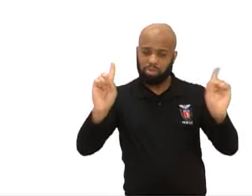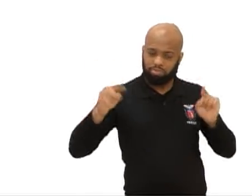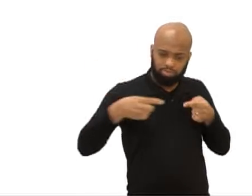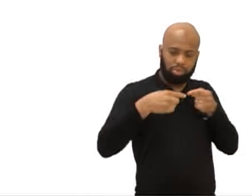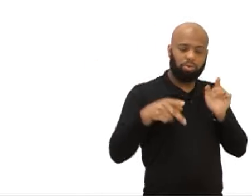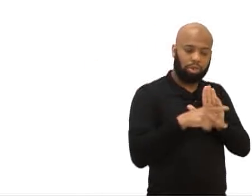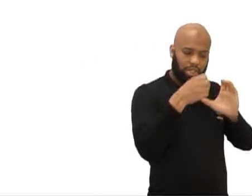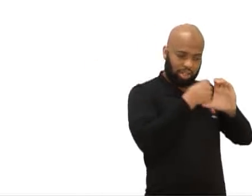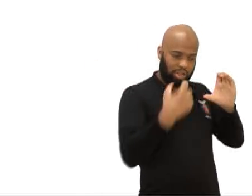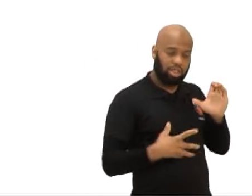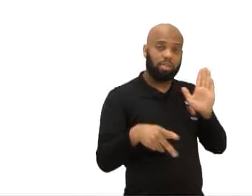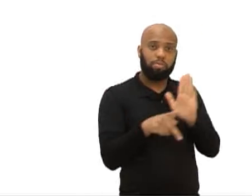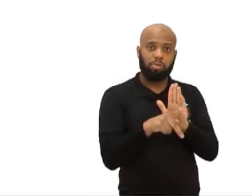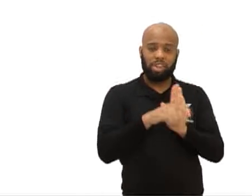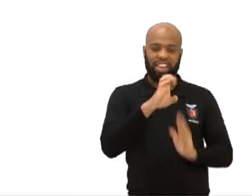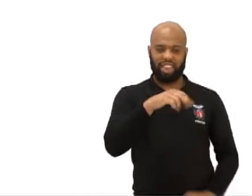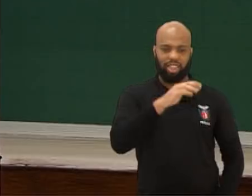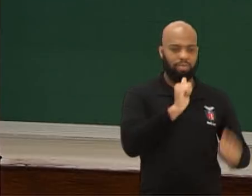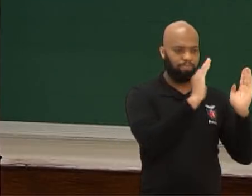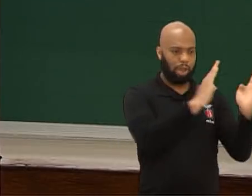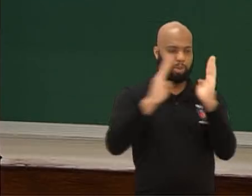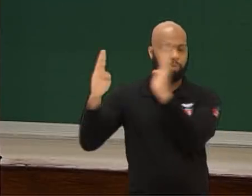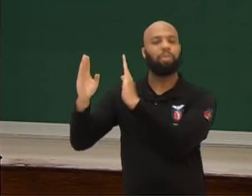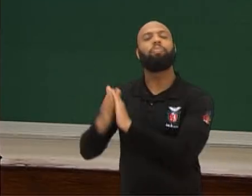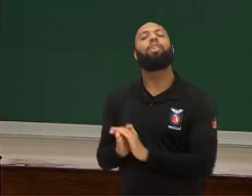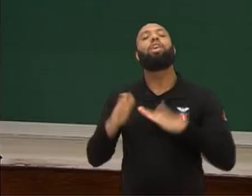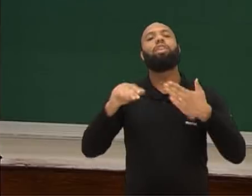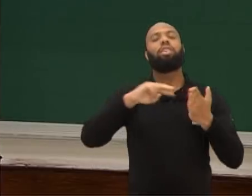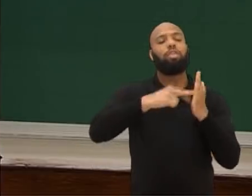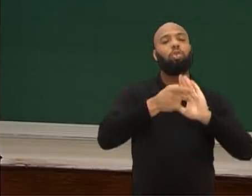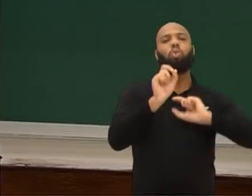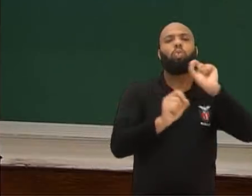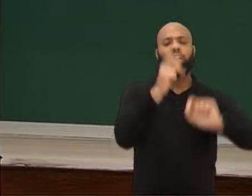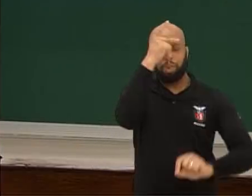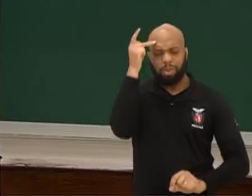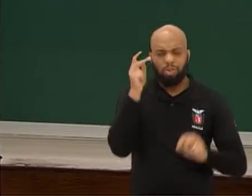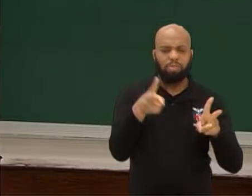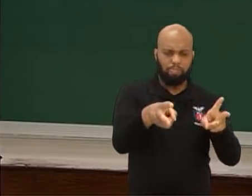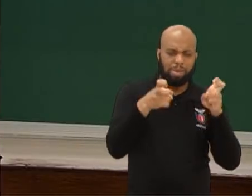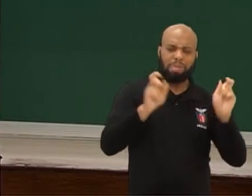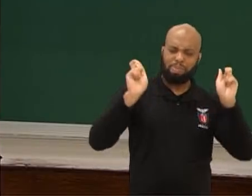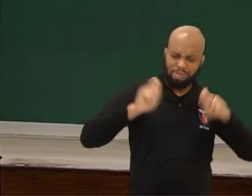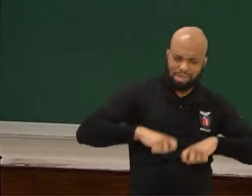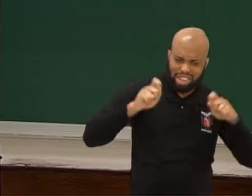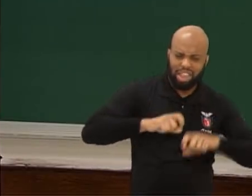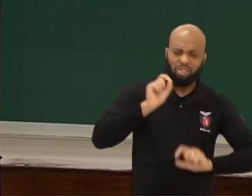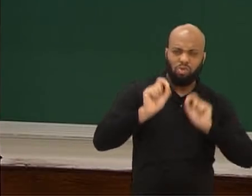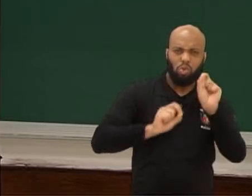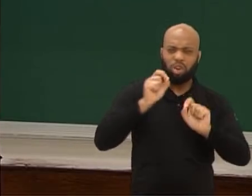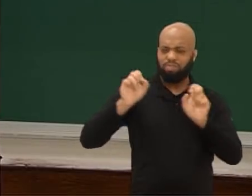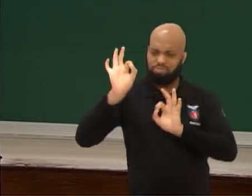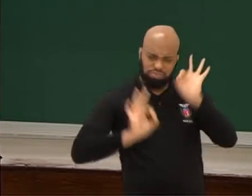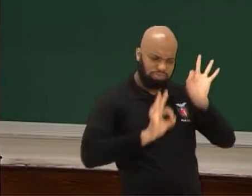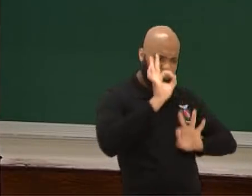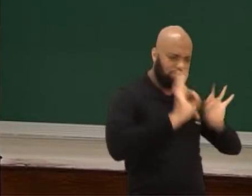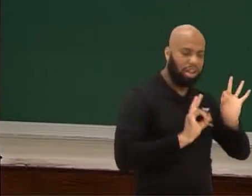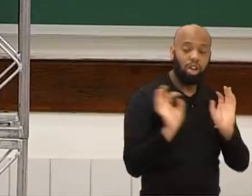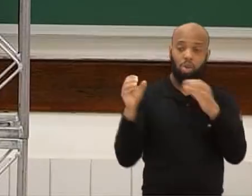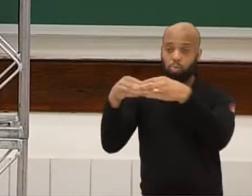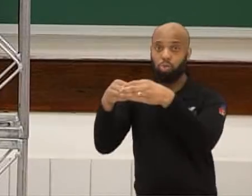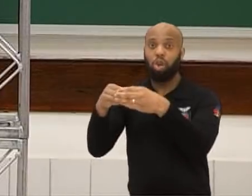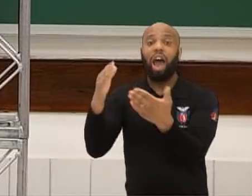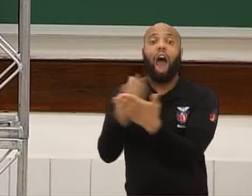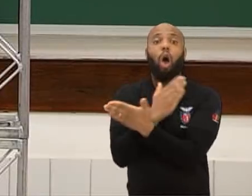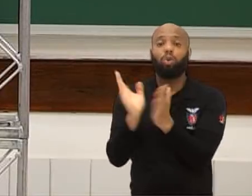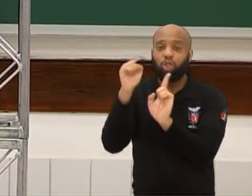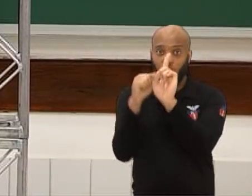com a característica das cenas, ou seja, eles perceberam que uma possibilidade era organizar coletâneas.